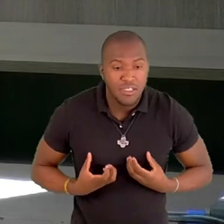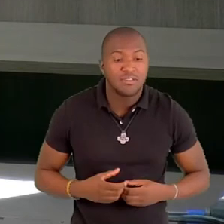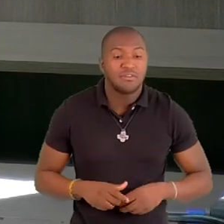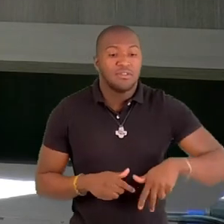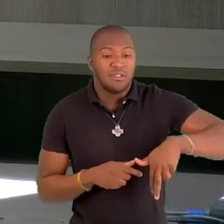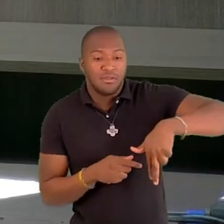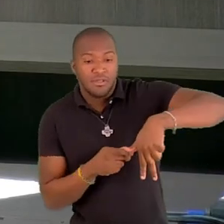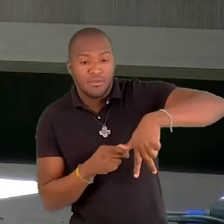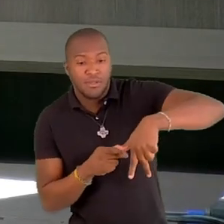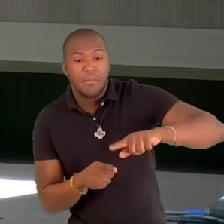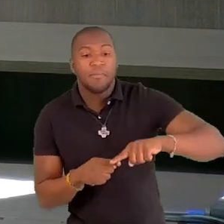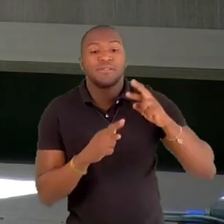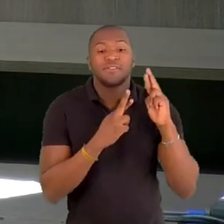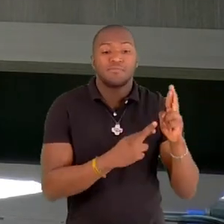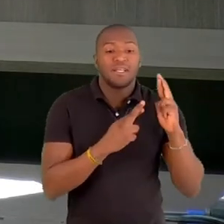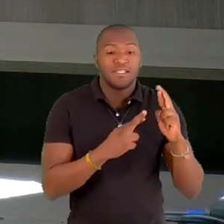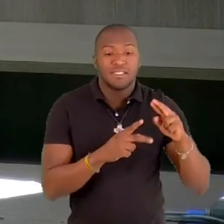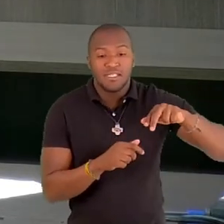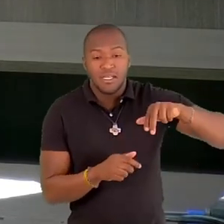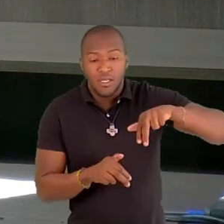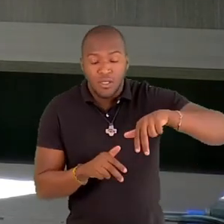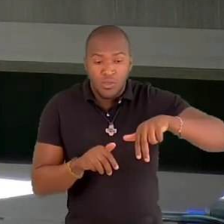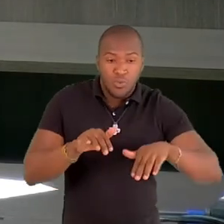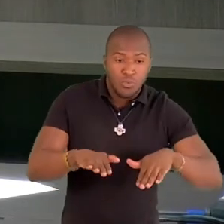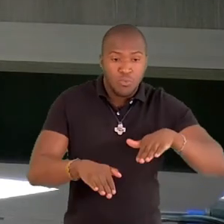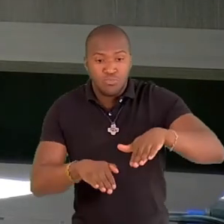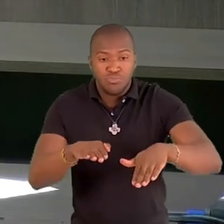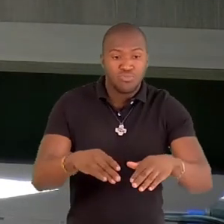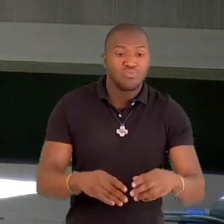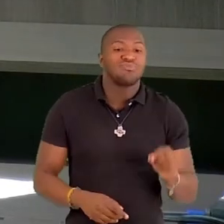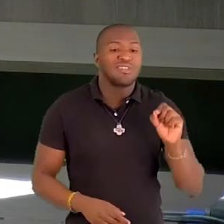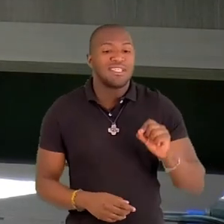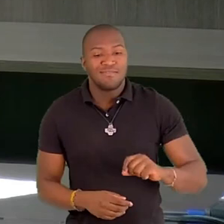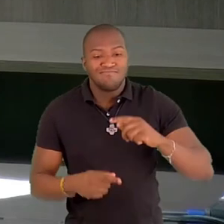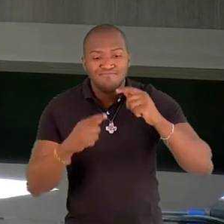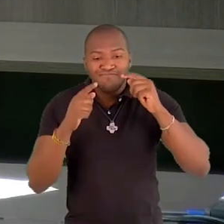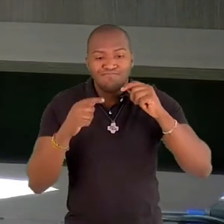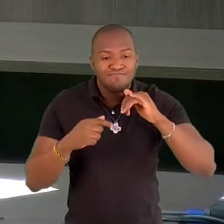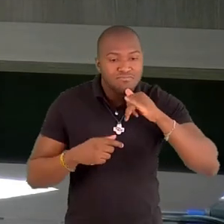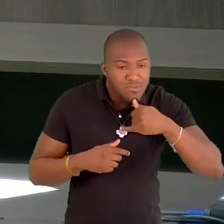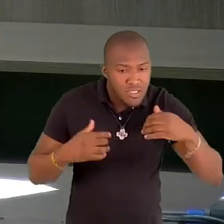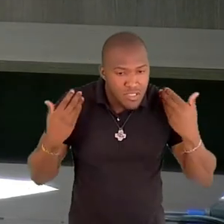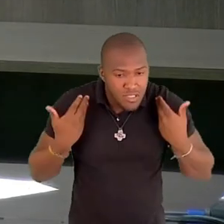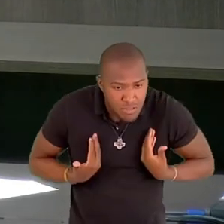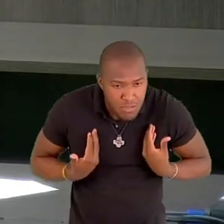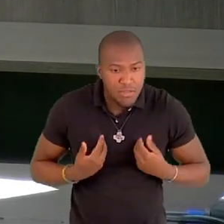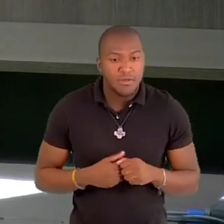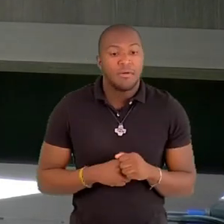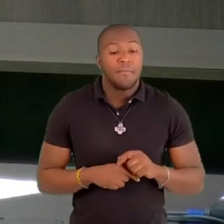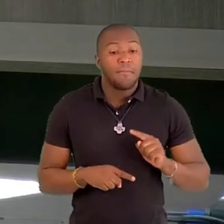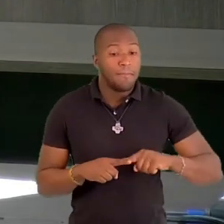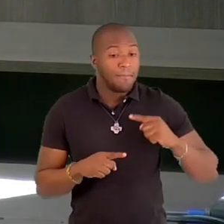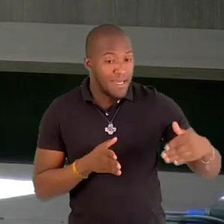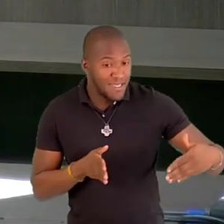mais esperança nos meus passos do que tristeza nos meus ombros, mais estrada no meu